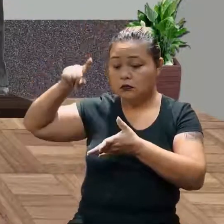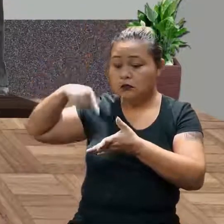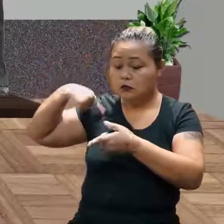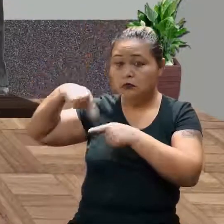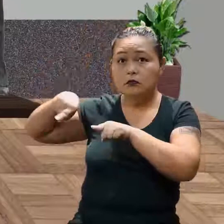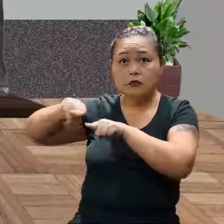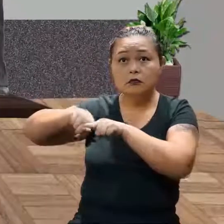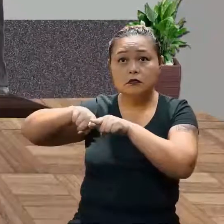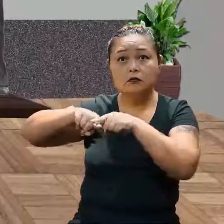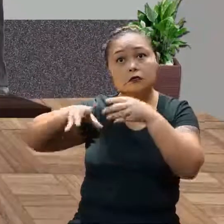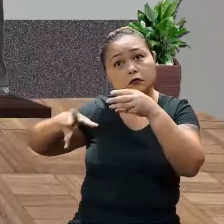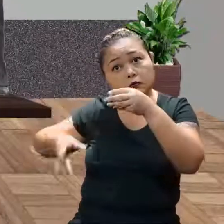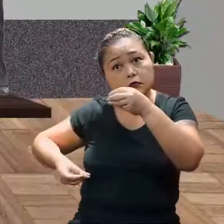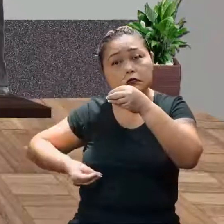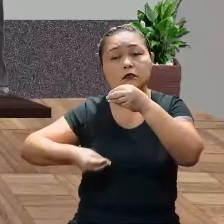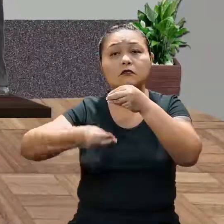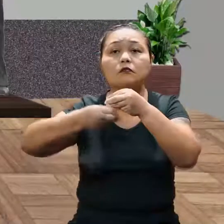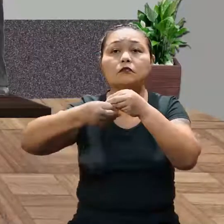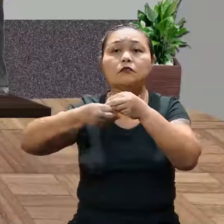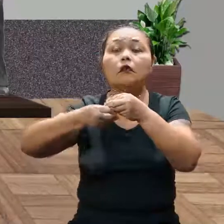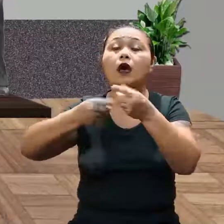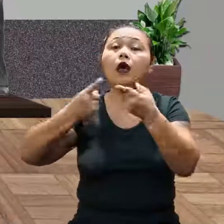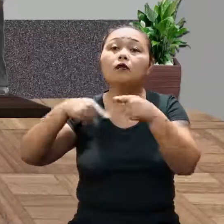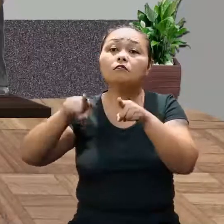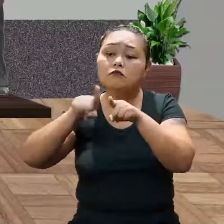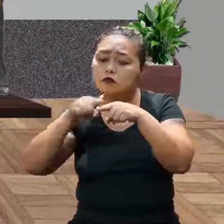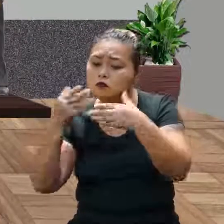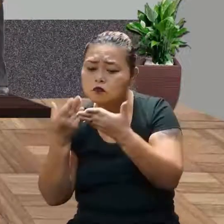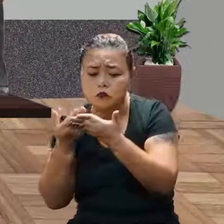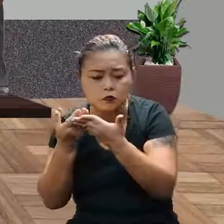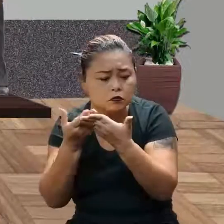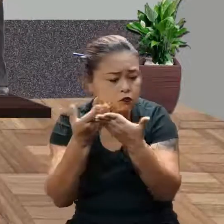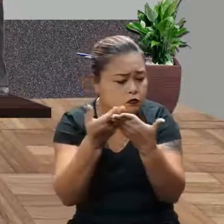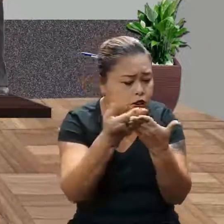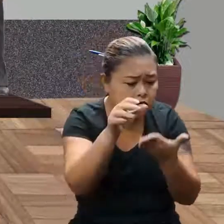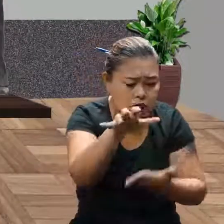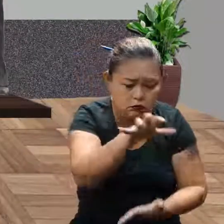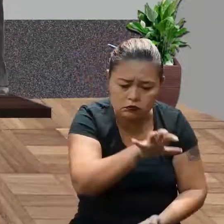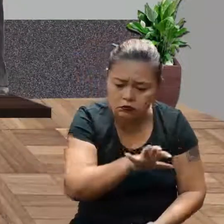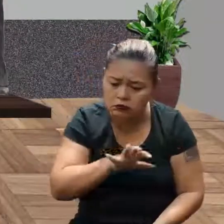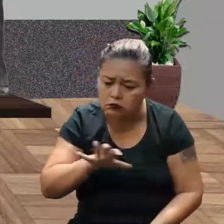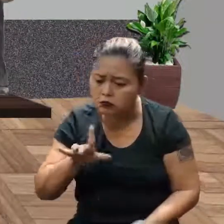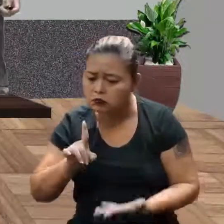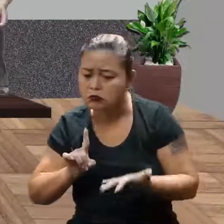estudo que é feito dessas regiões. Roosevelt, para